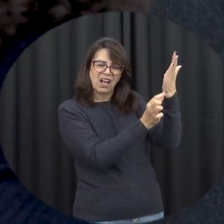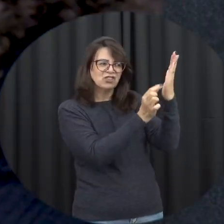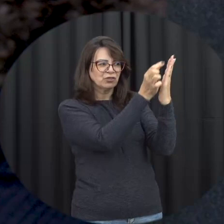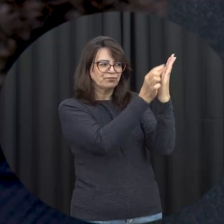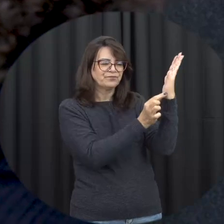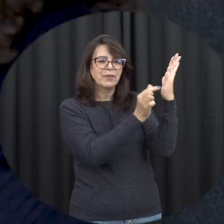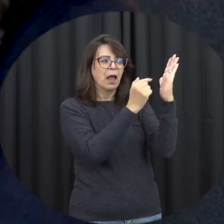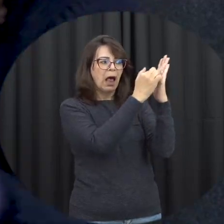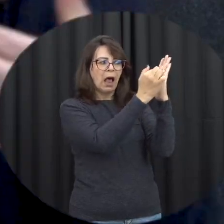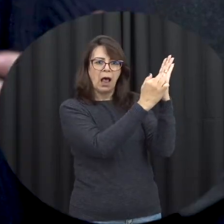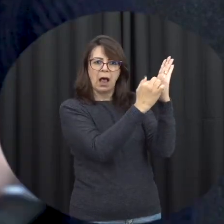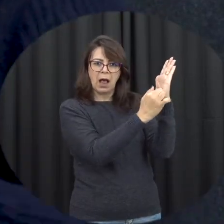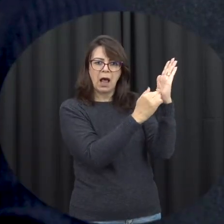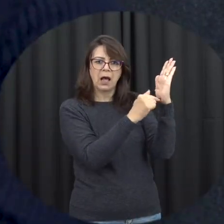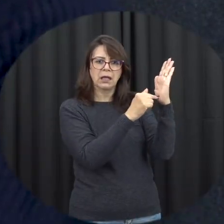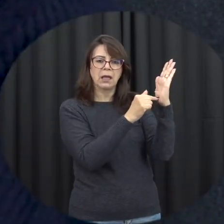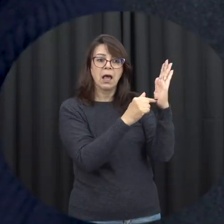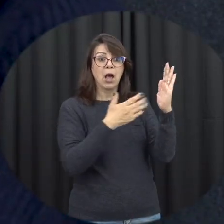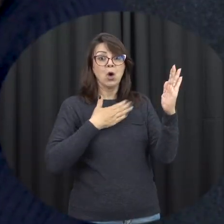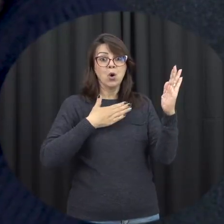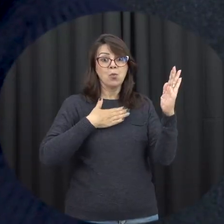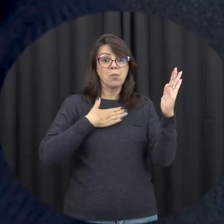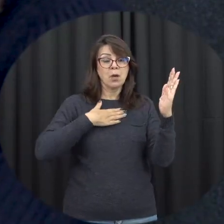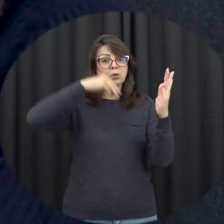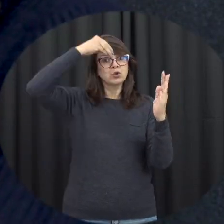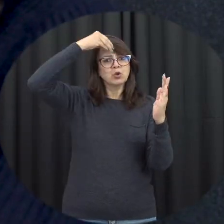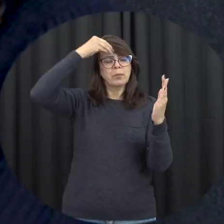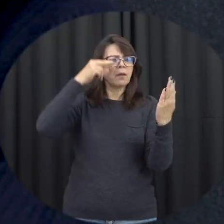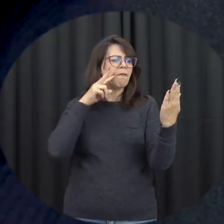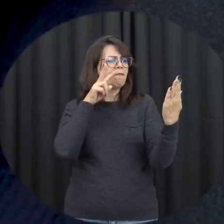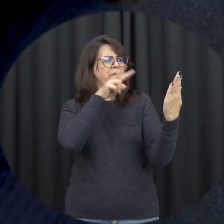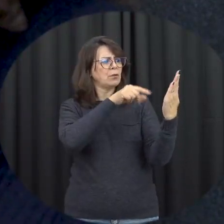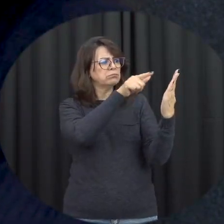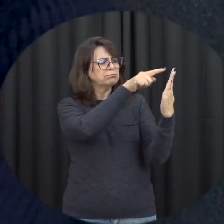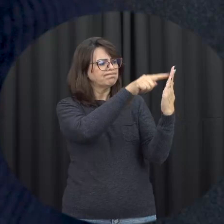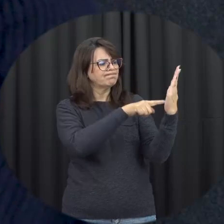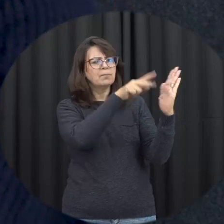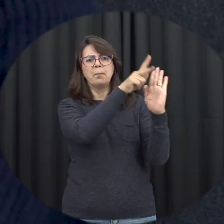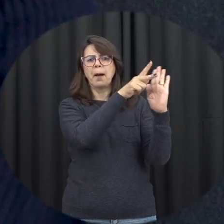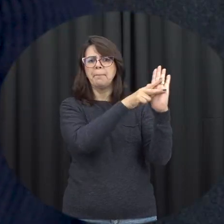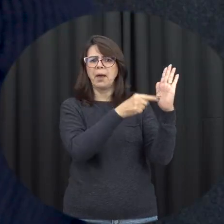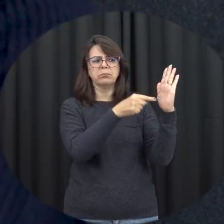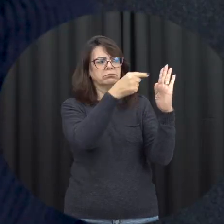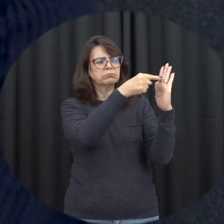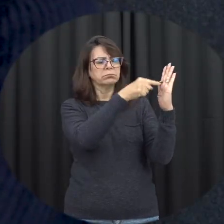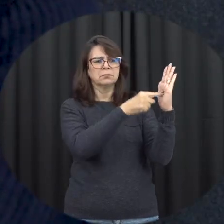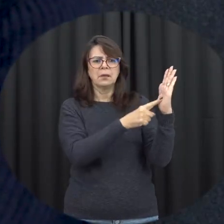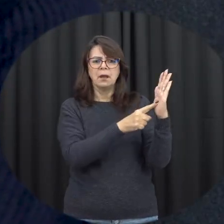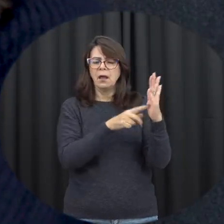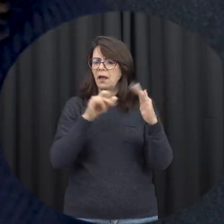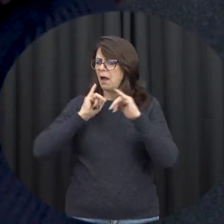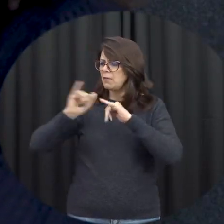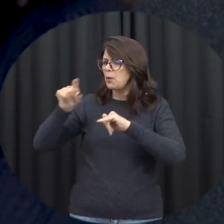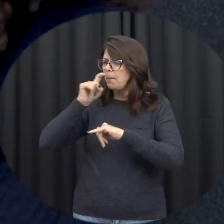um sobrinho meu viu esse folder e falou para a mãe e o pai: eu quero que vocês parem